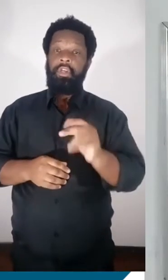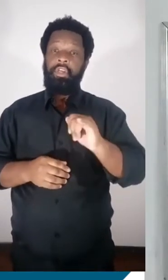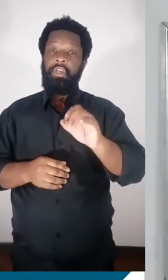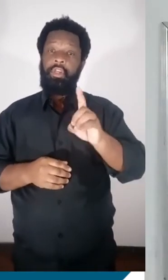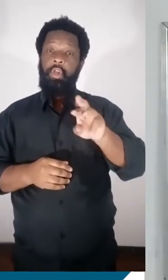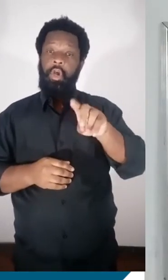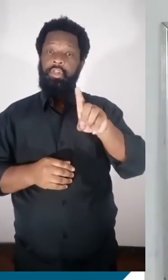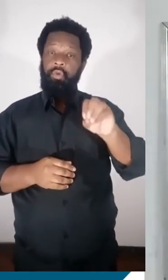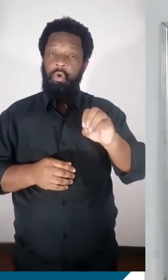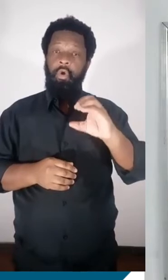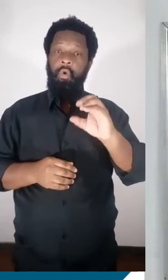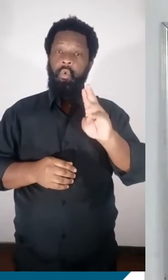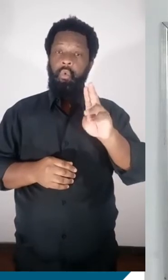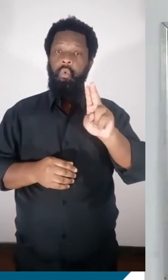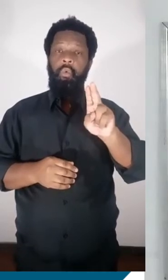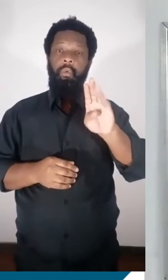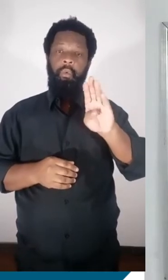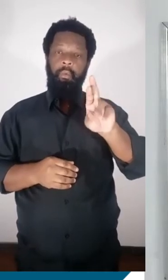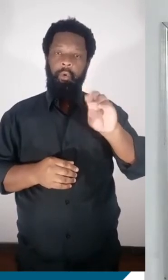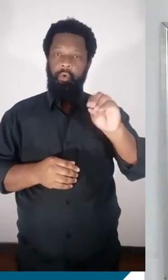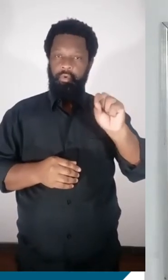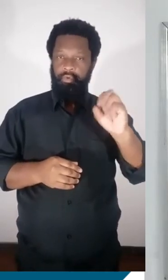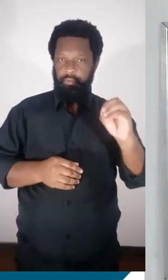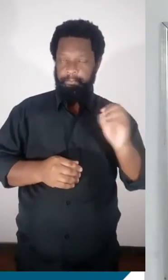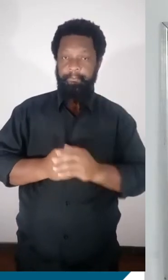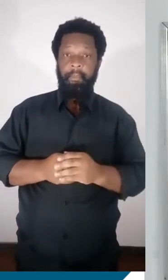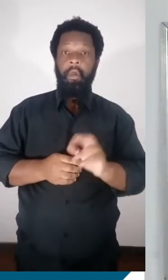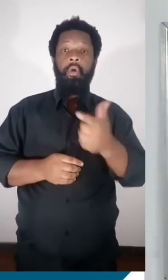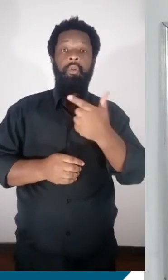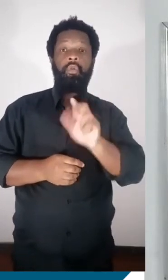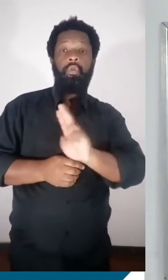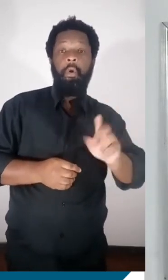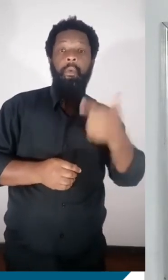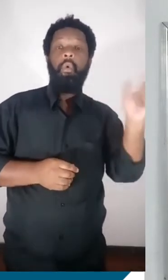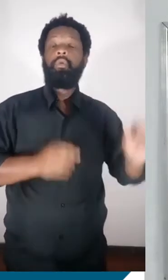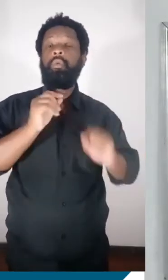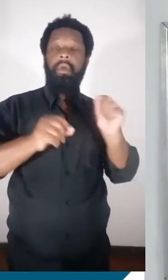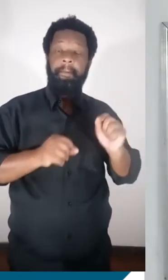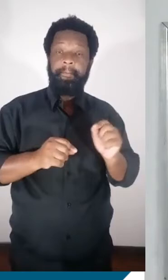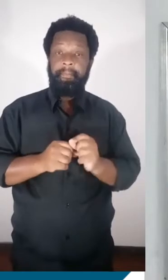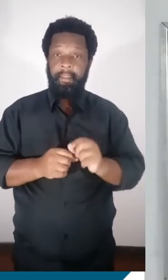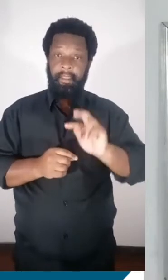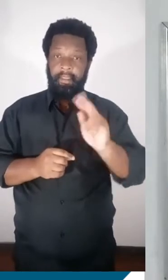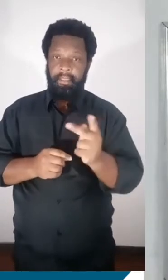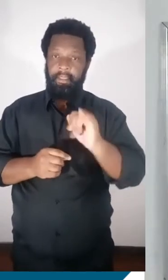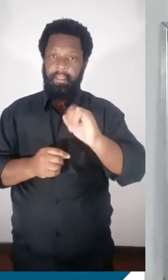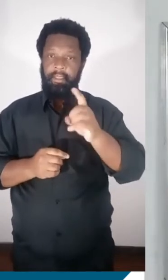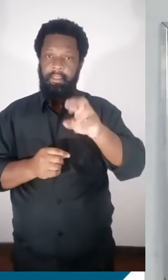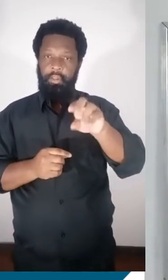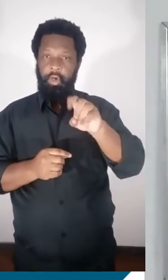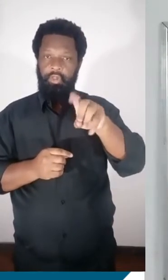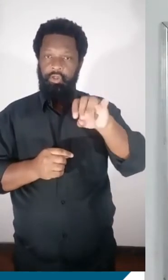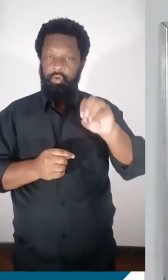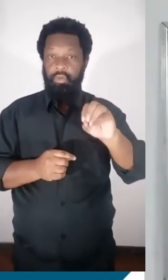hidróxido cuproso. Bom, a outra nomenclatura, hidróxido de,